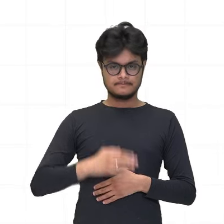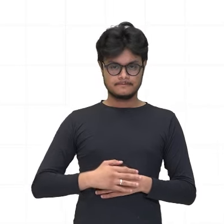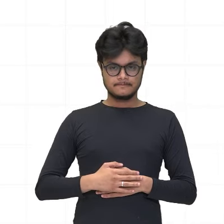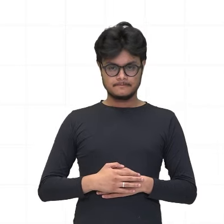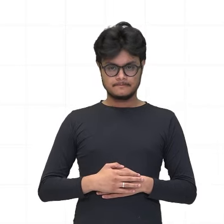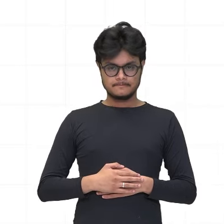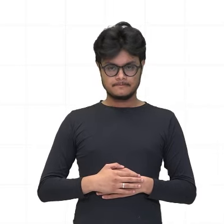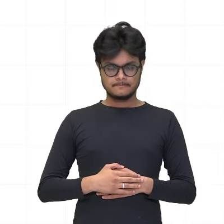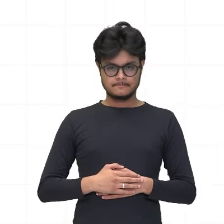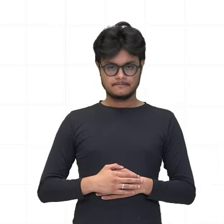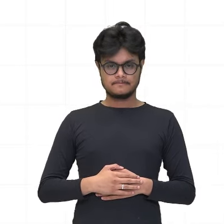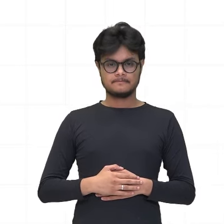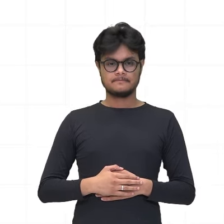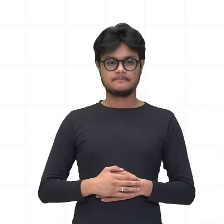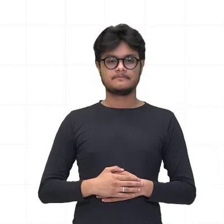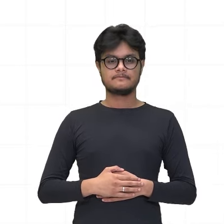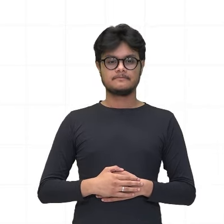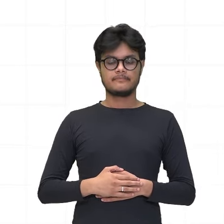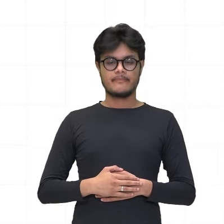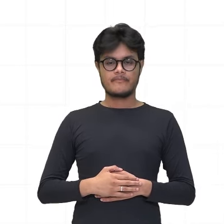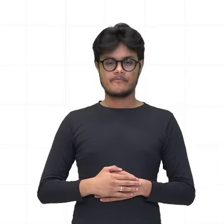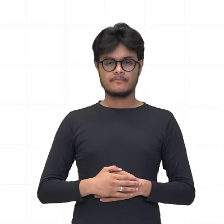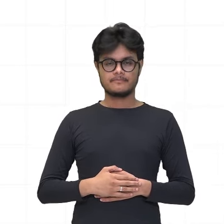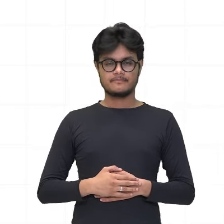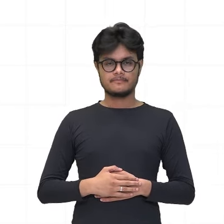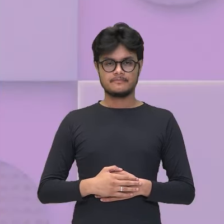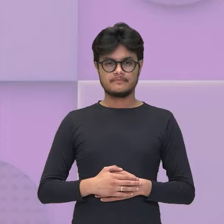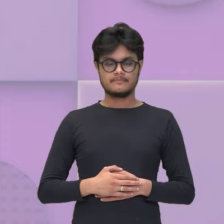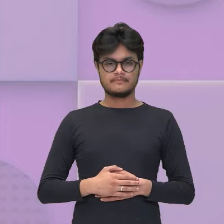digitais no contexto da educação financeira.